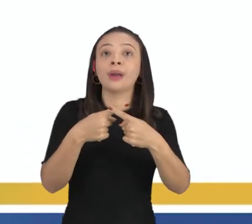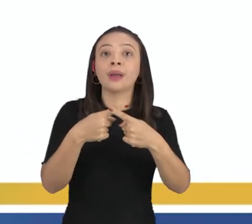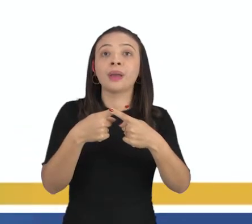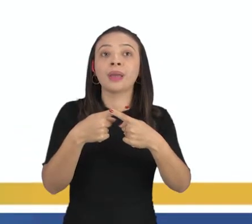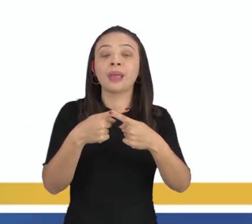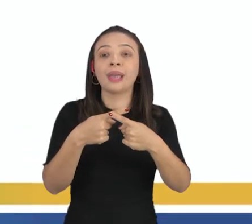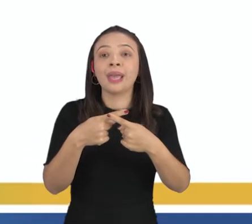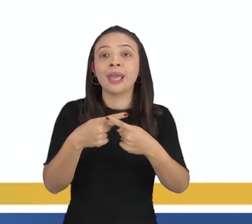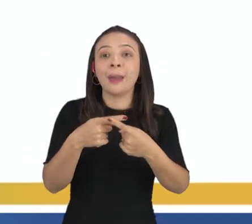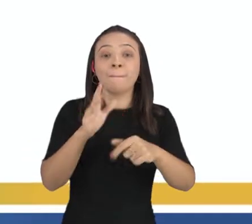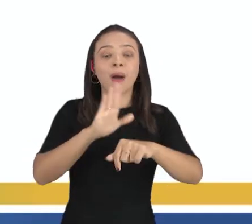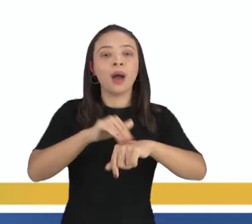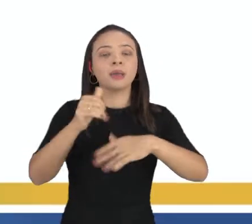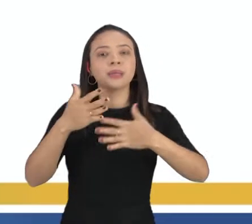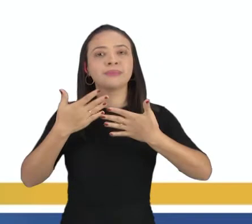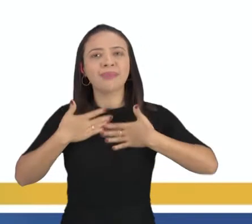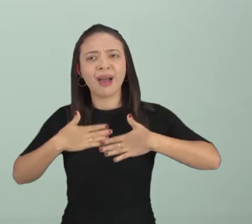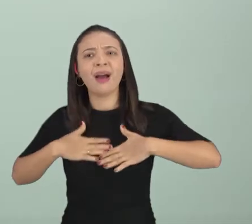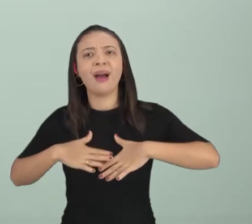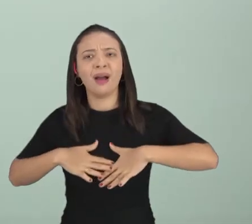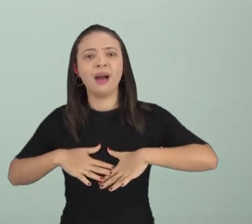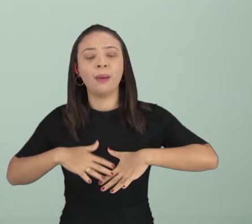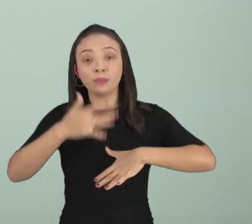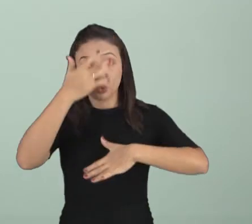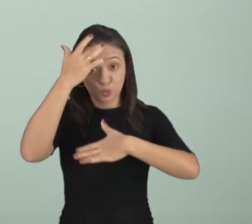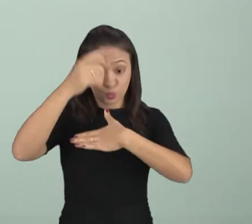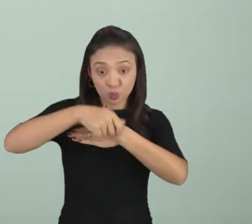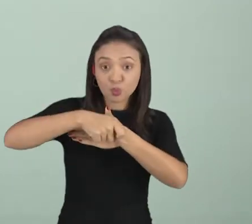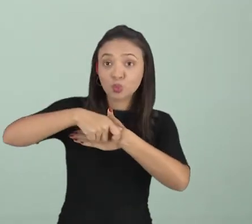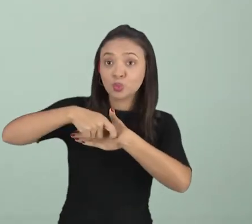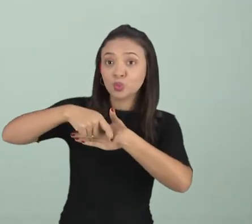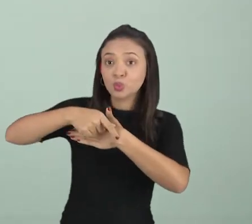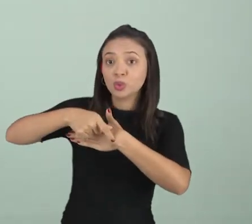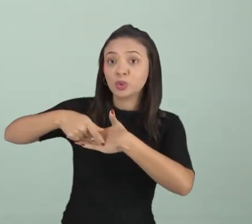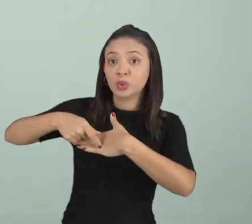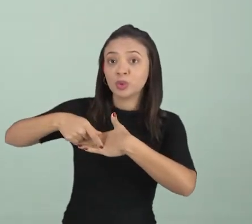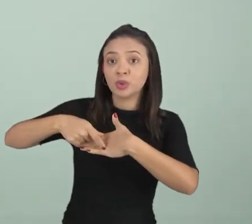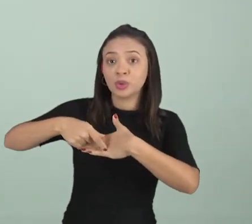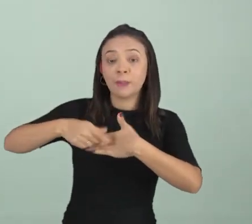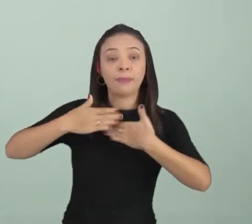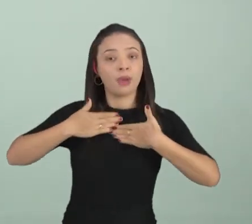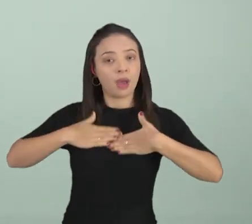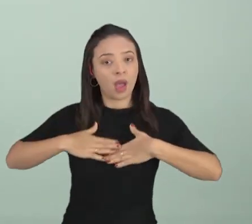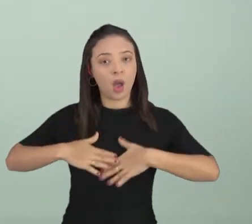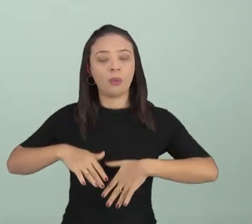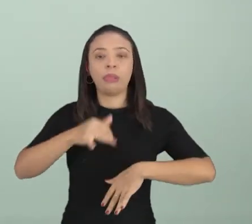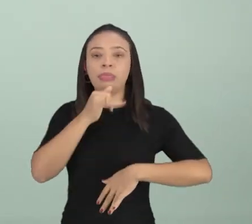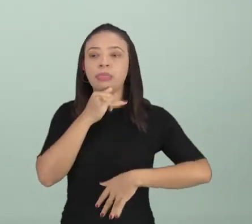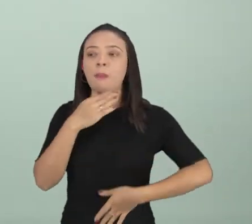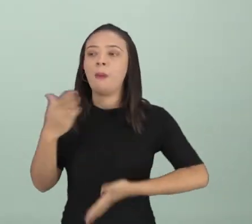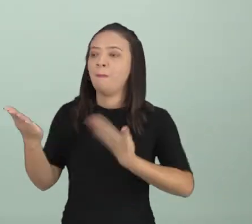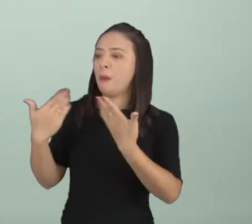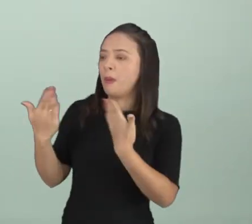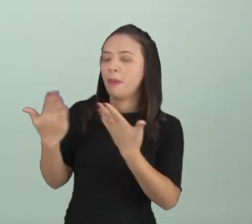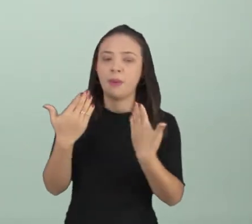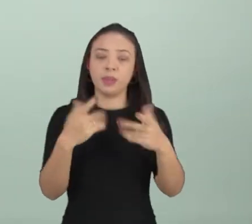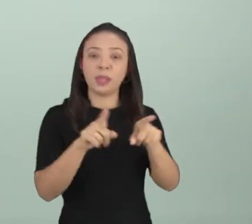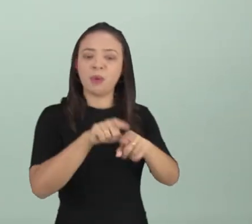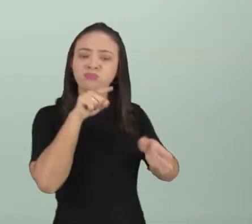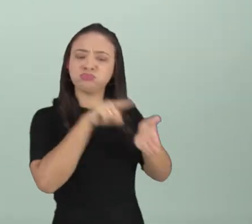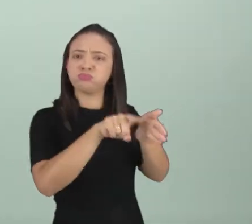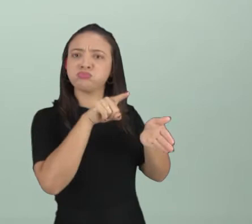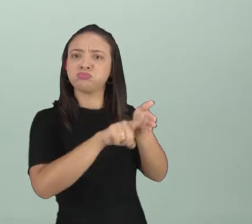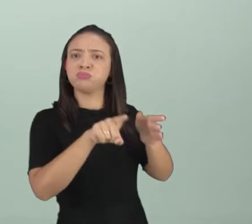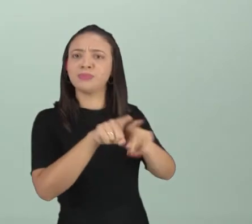mais descontraído, ou seja, o autor ele se sente mais à vontade para debater, para questionar,